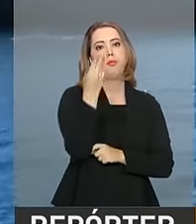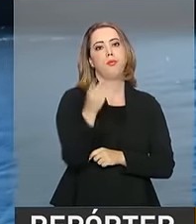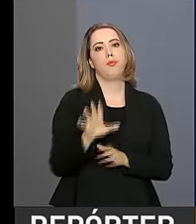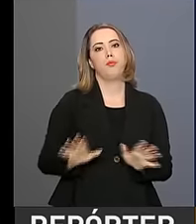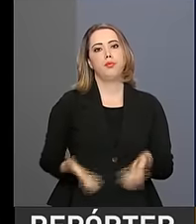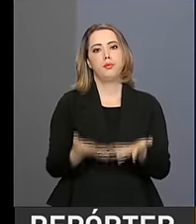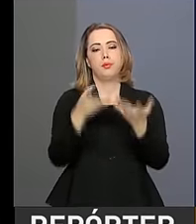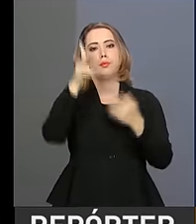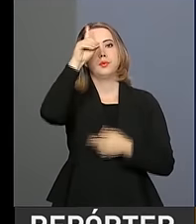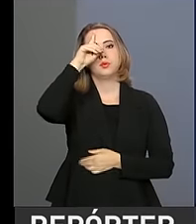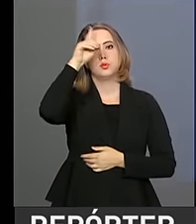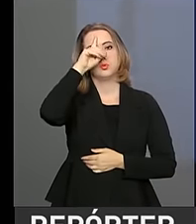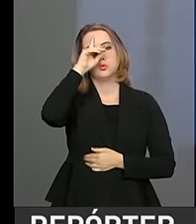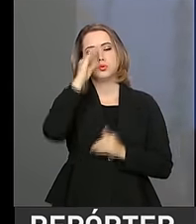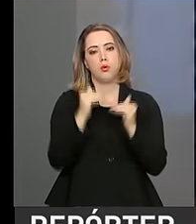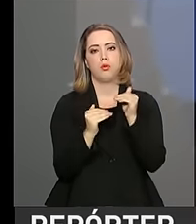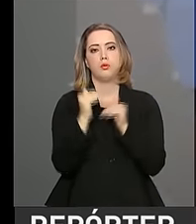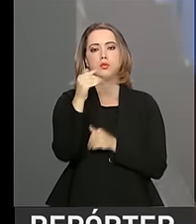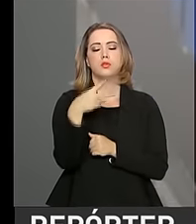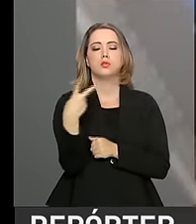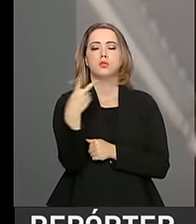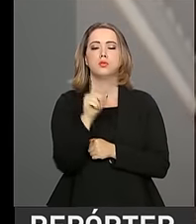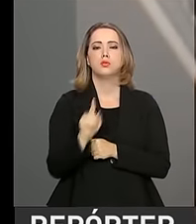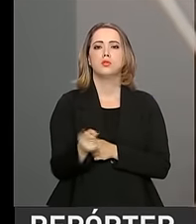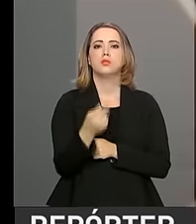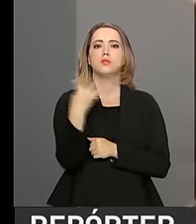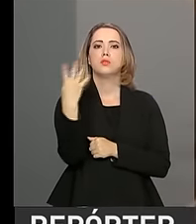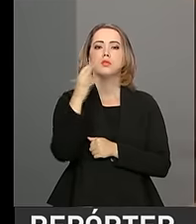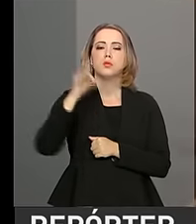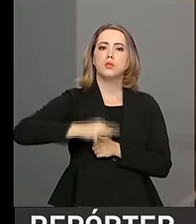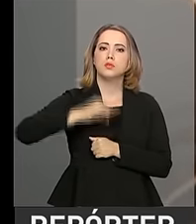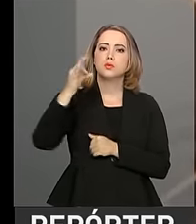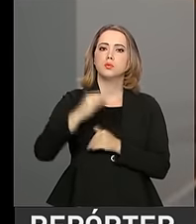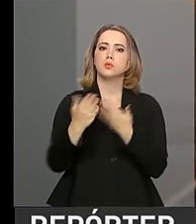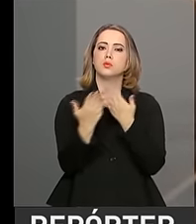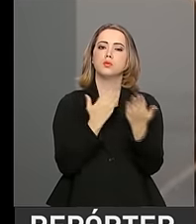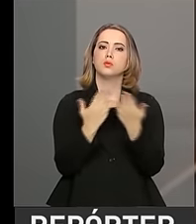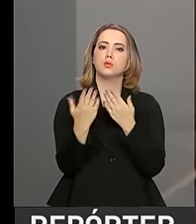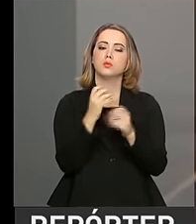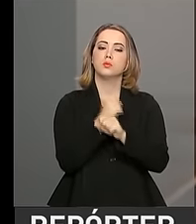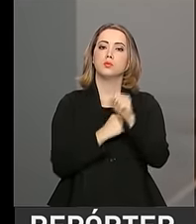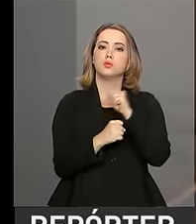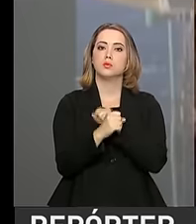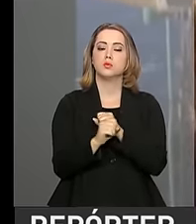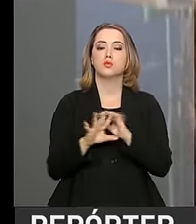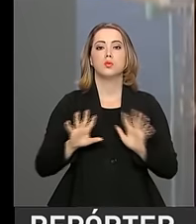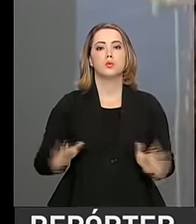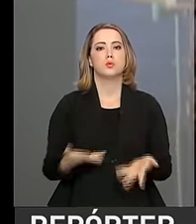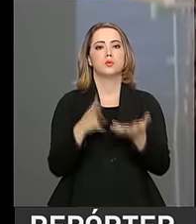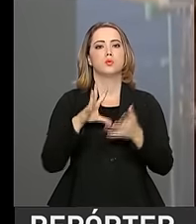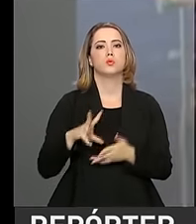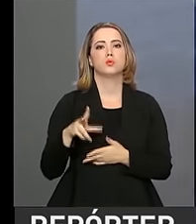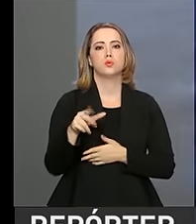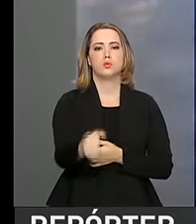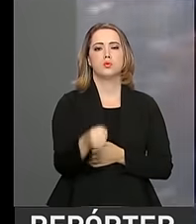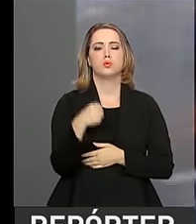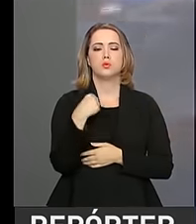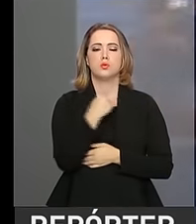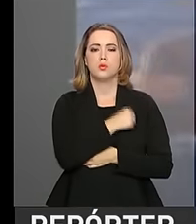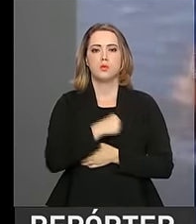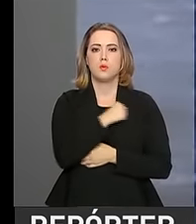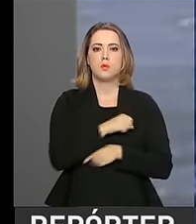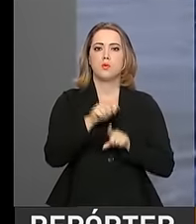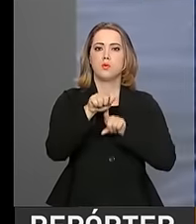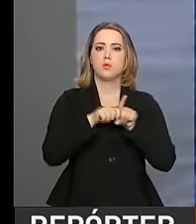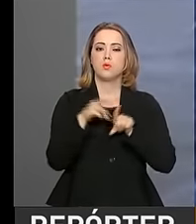uma alta de 2,4 em relação ao mesmo período do ano passado a produção total de petróleo e gás natural em agosto foi de